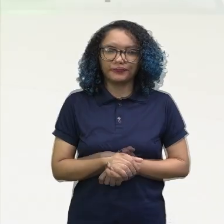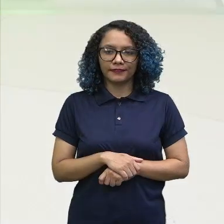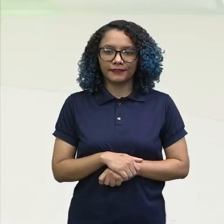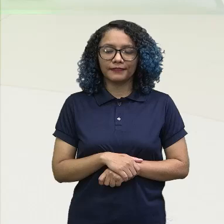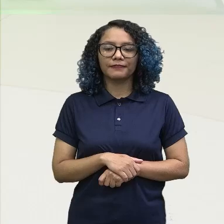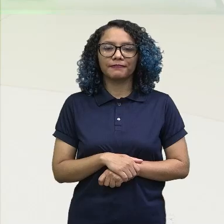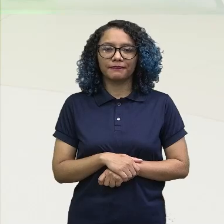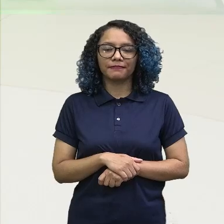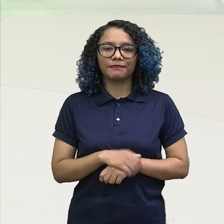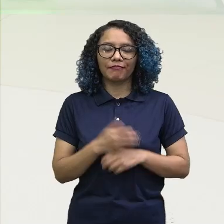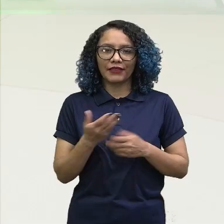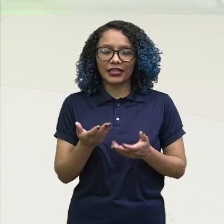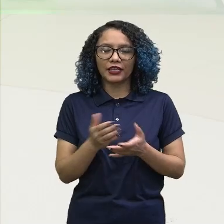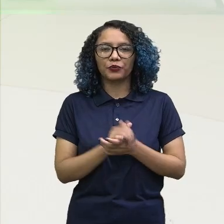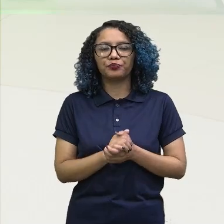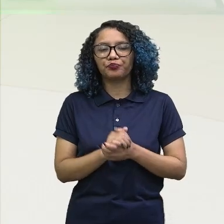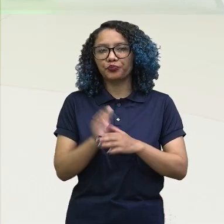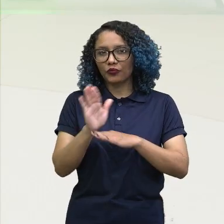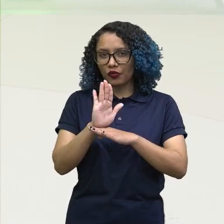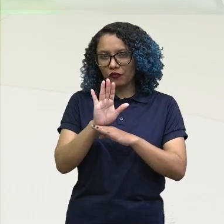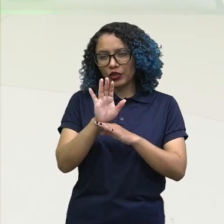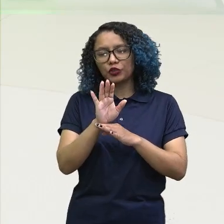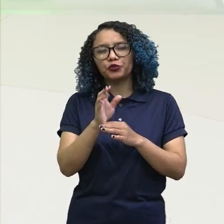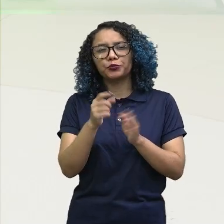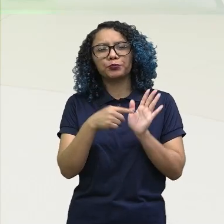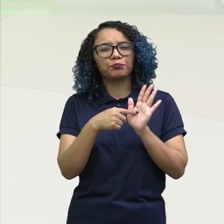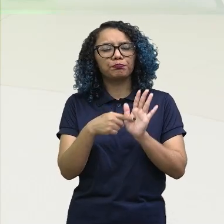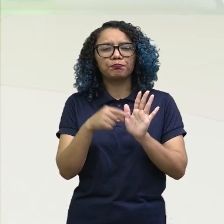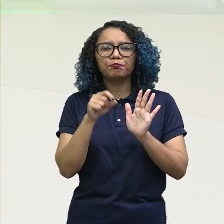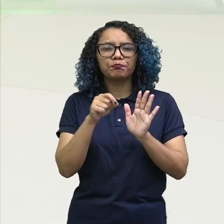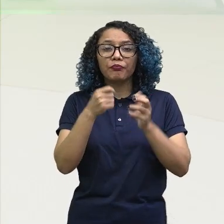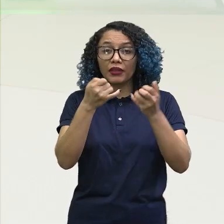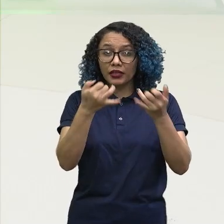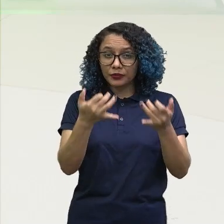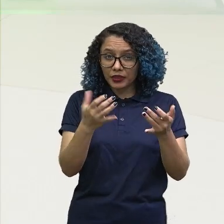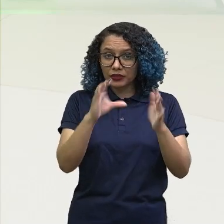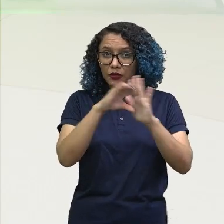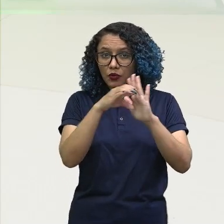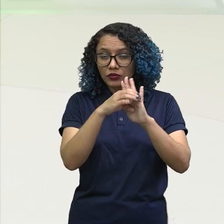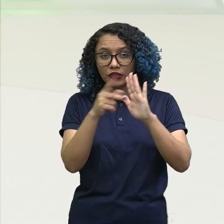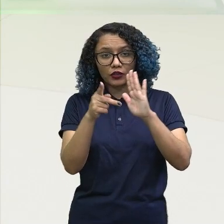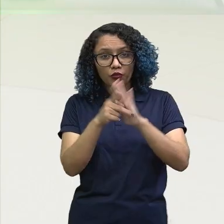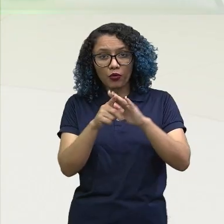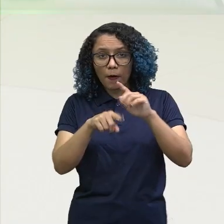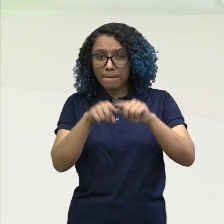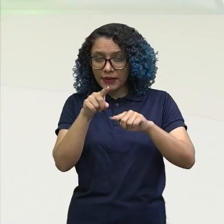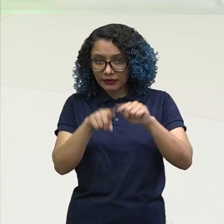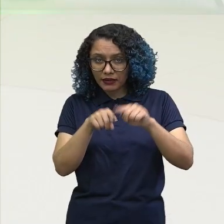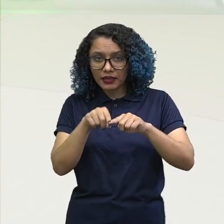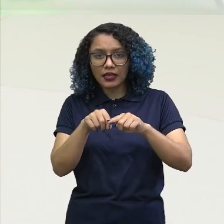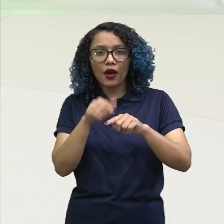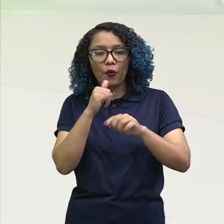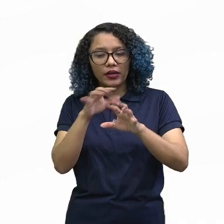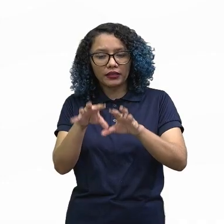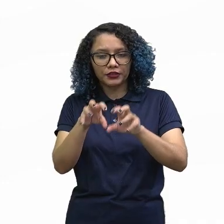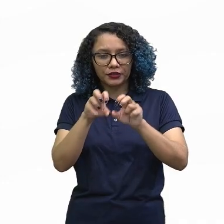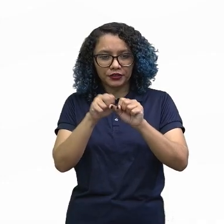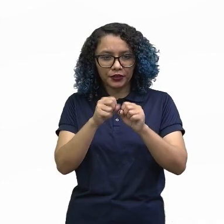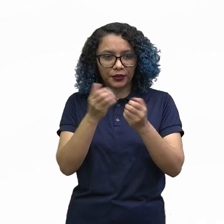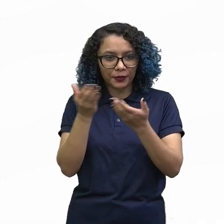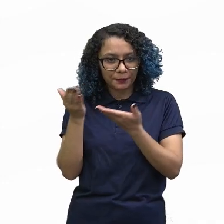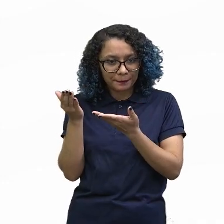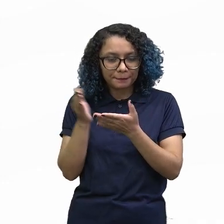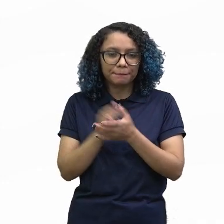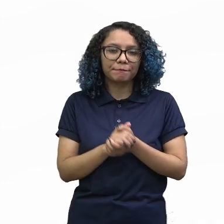Muito bem, olha só, o nosso vídeo mostrou a definição de receptores. E o que são esses receptores? Vejam aí